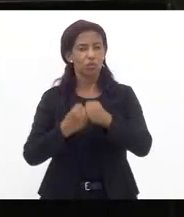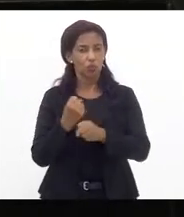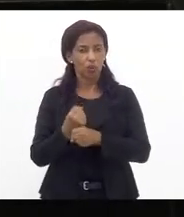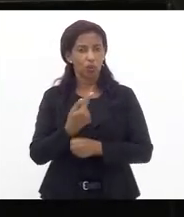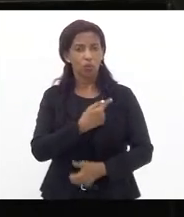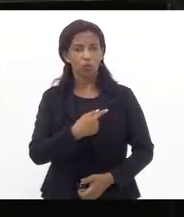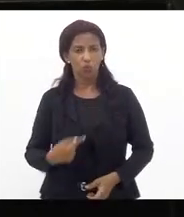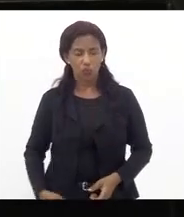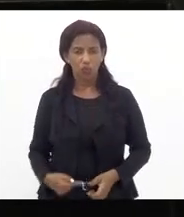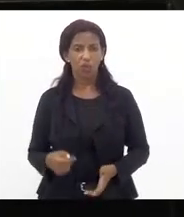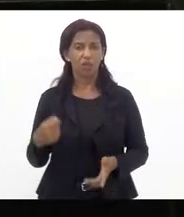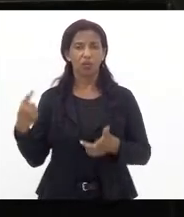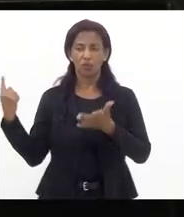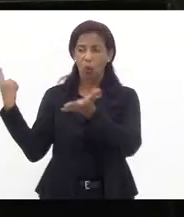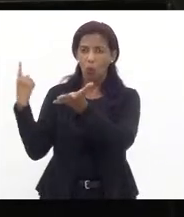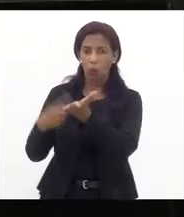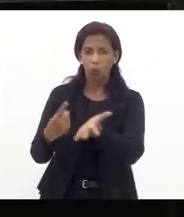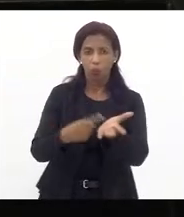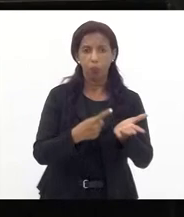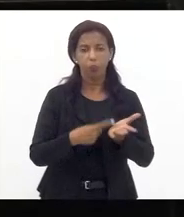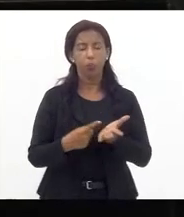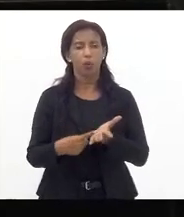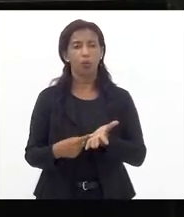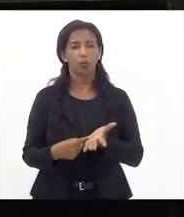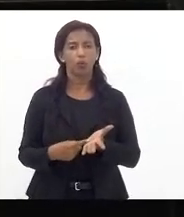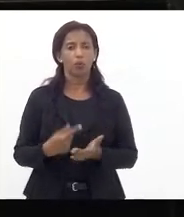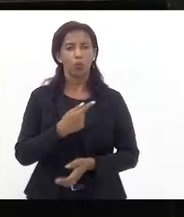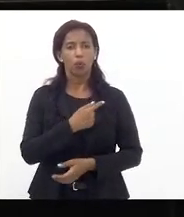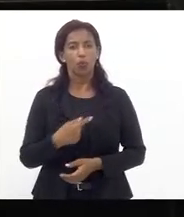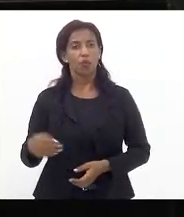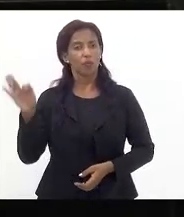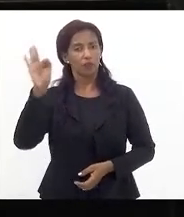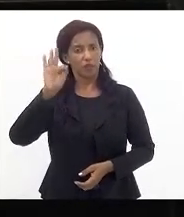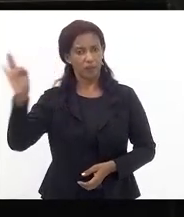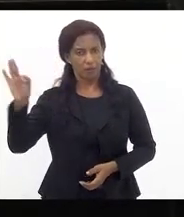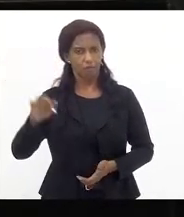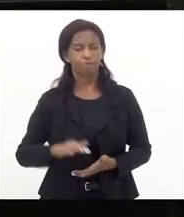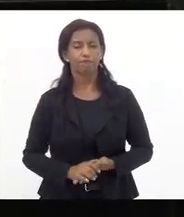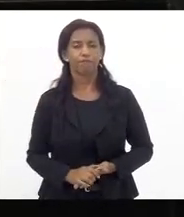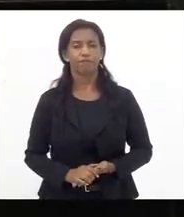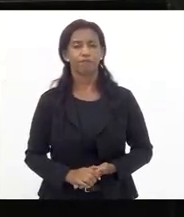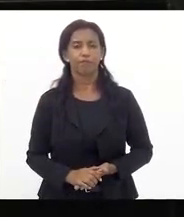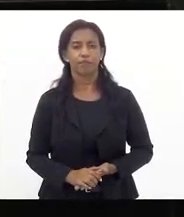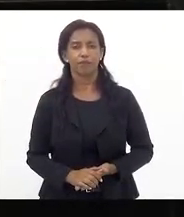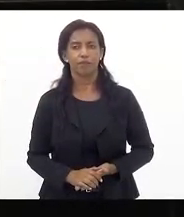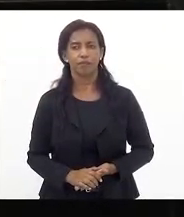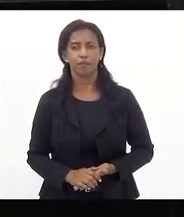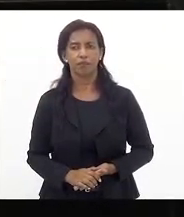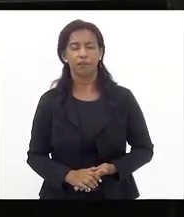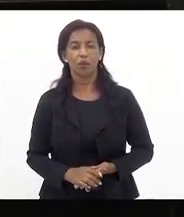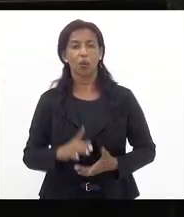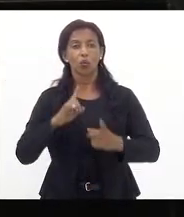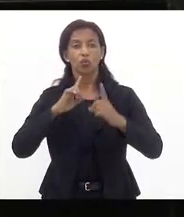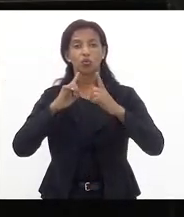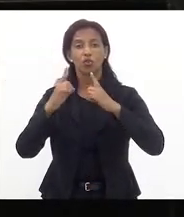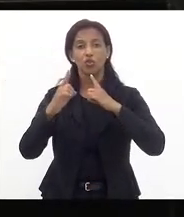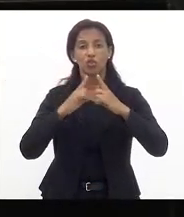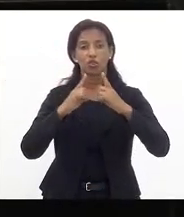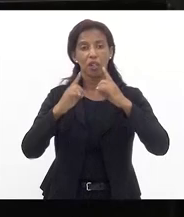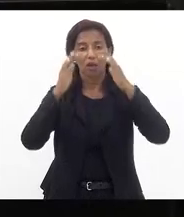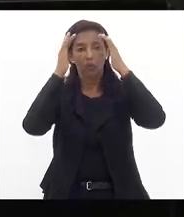faz um acordo com o governo federal, com diálogo,